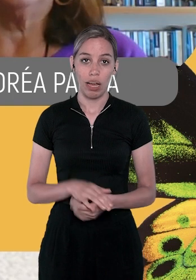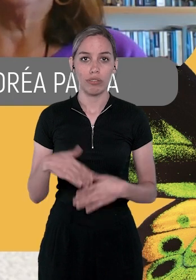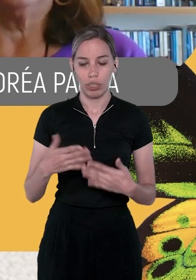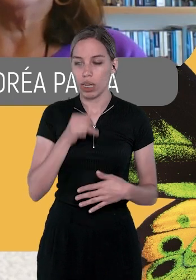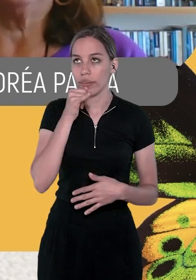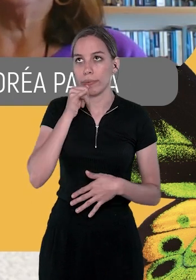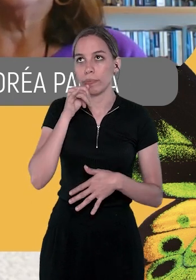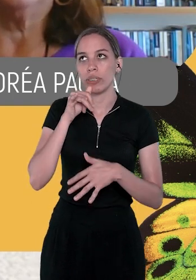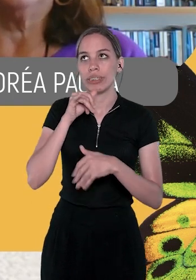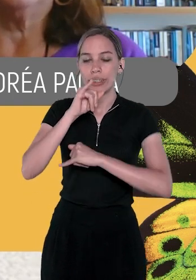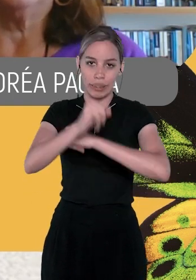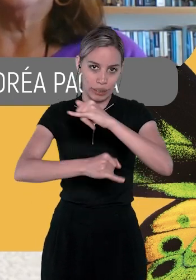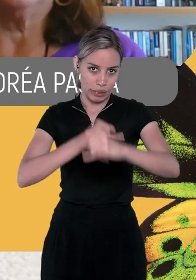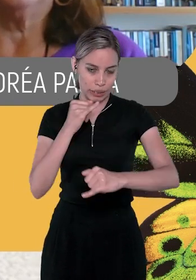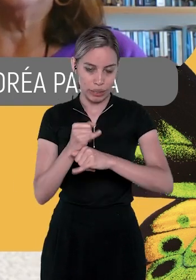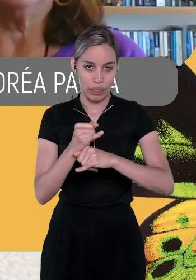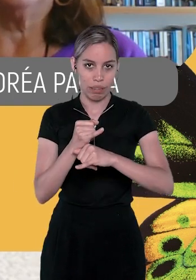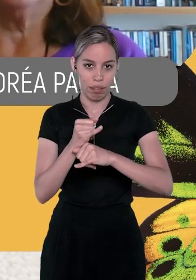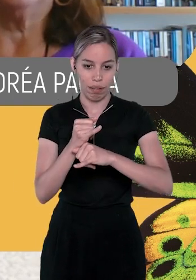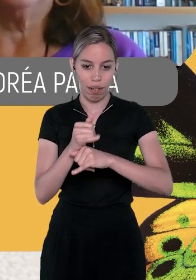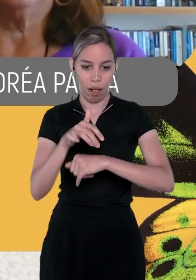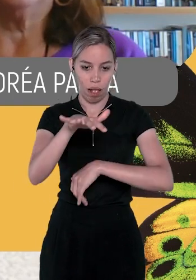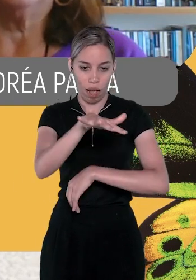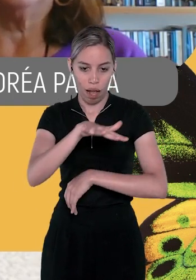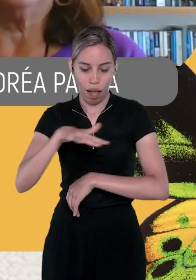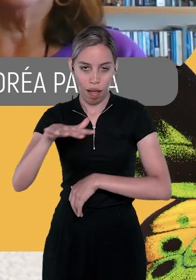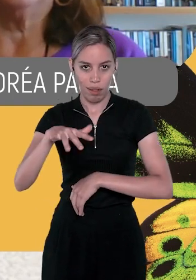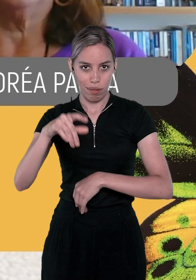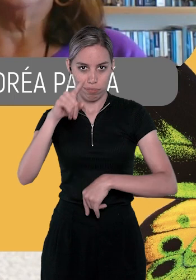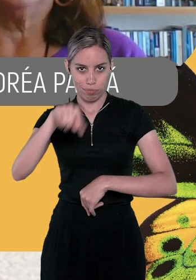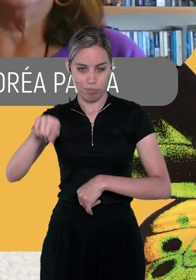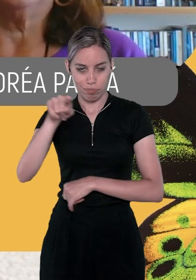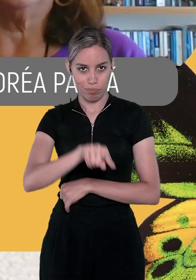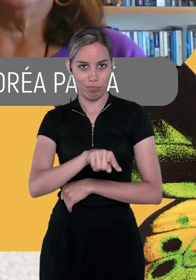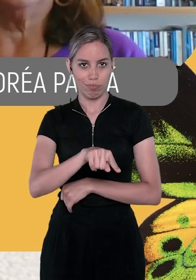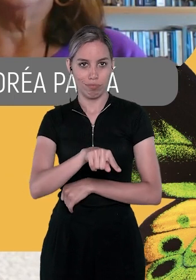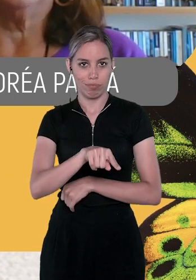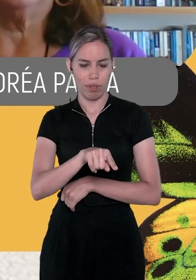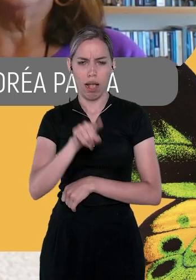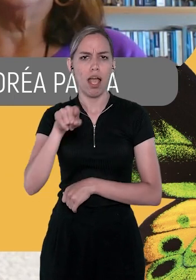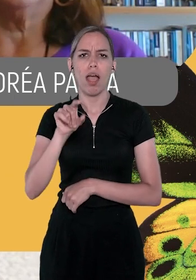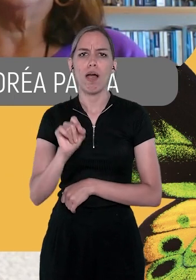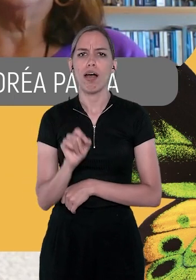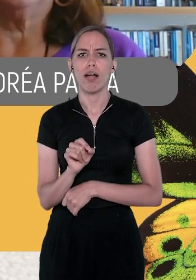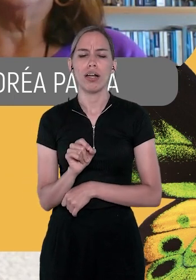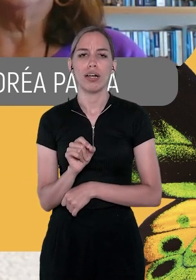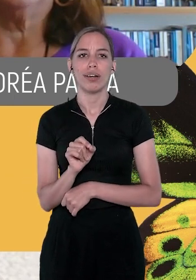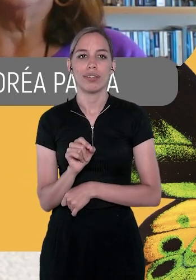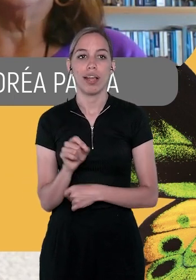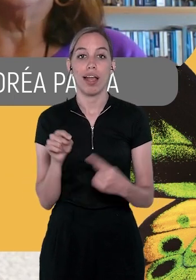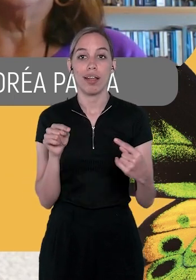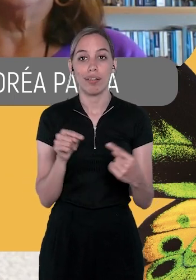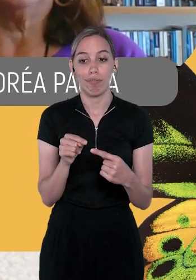mundo digital, esse universo do cancelamento, ele é a